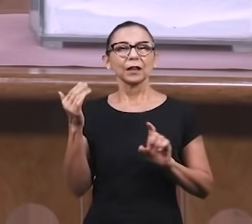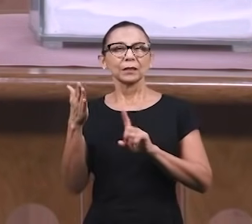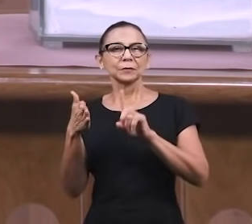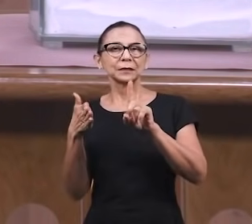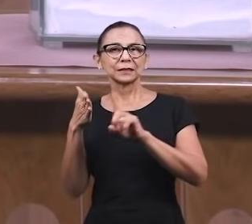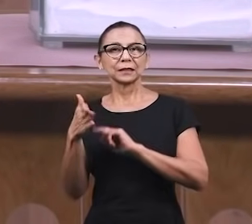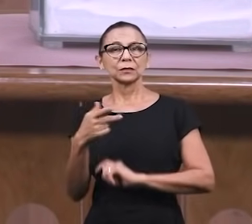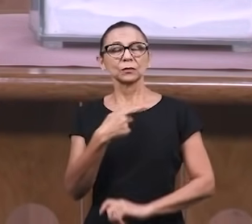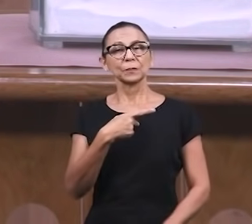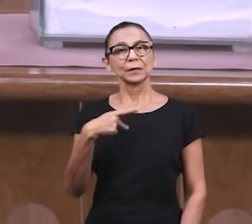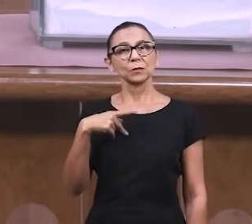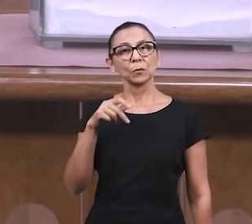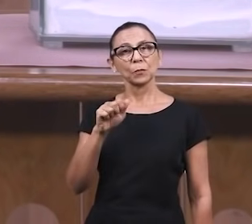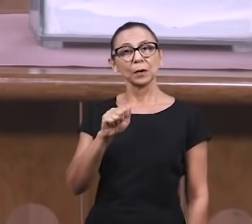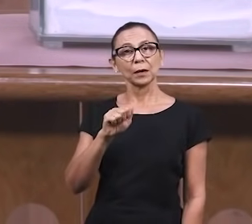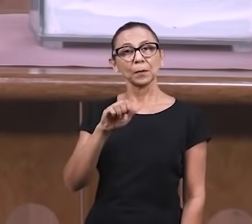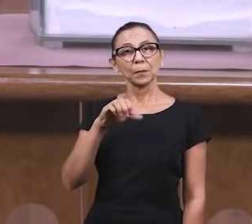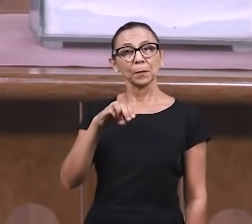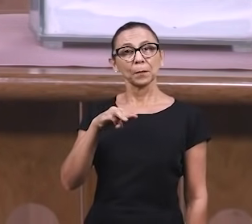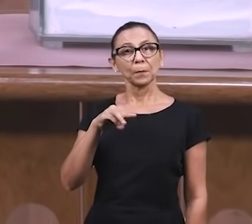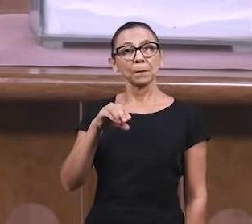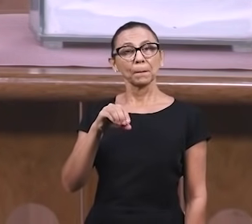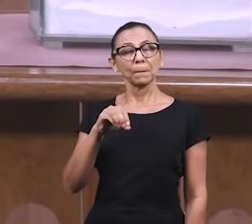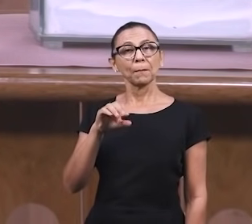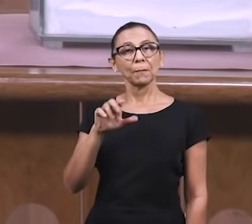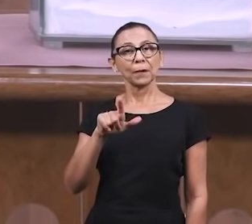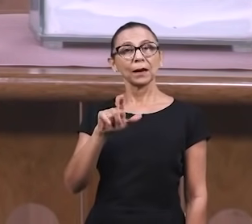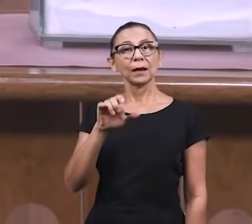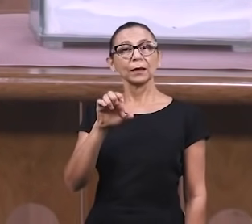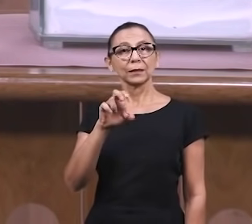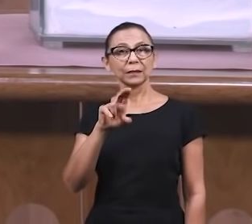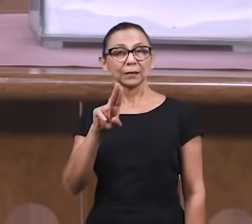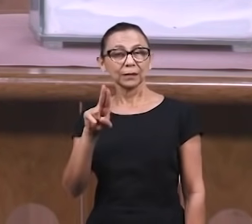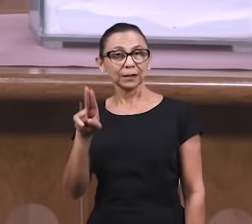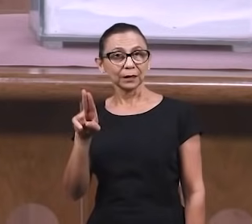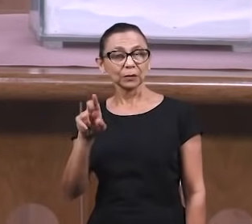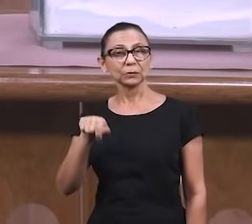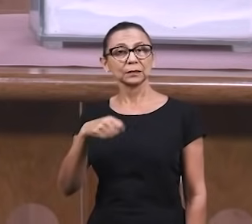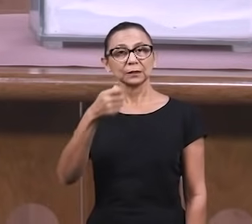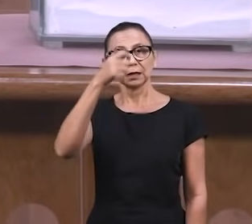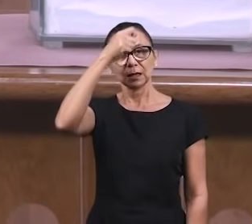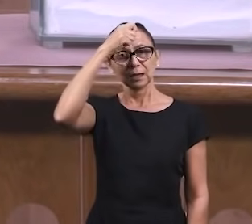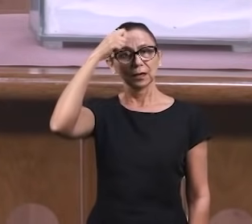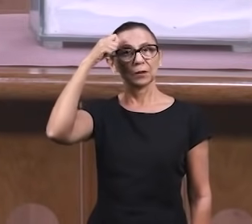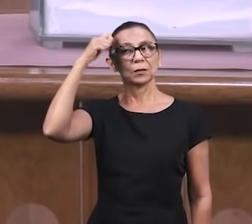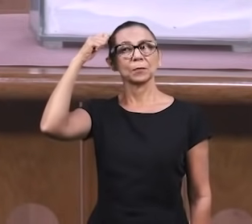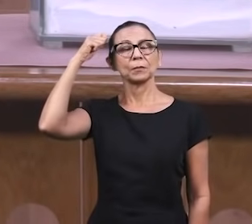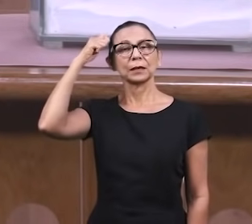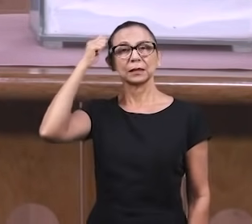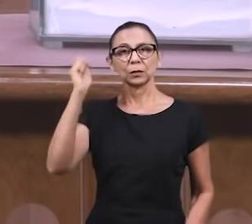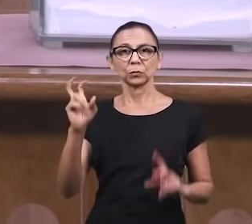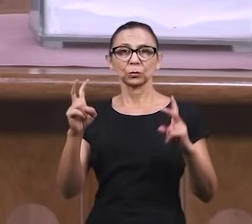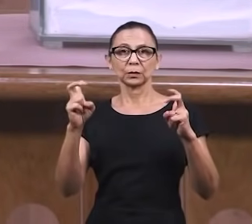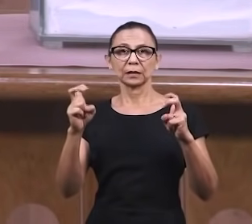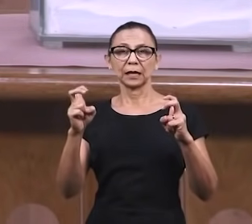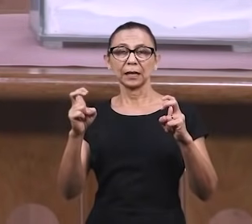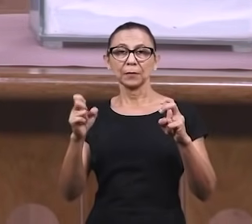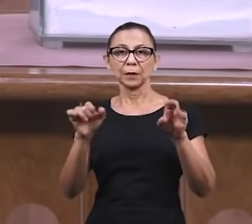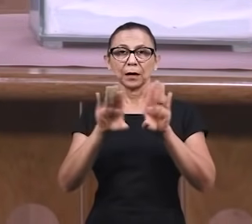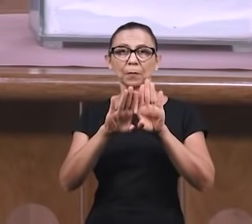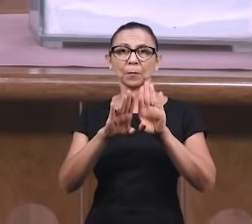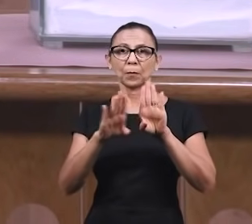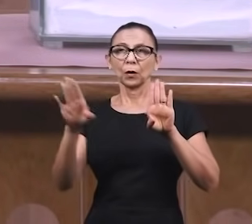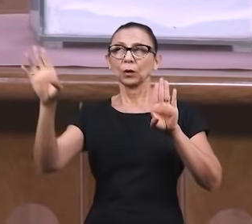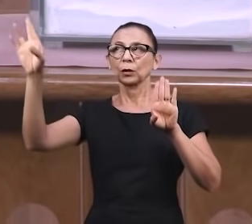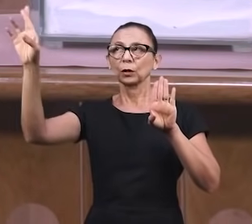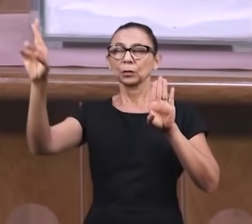trazida hoje pelo pastor Amadeu Loureiro. E essa mensagem tem como tema, Eis que estou à porta. Você vai